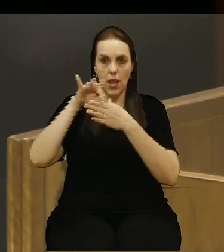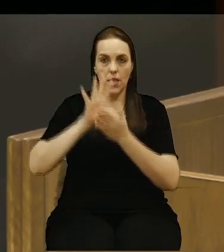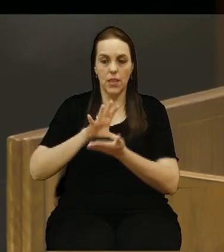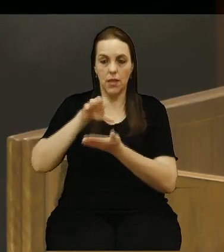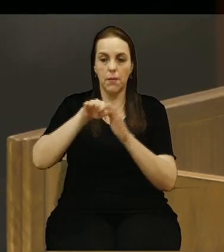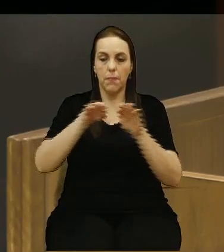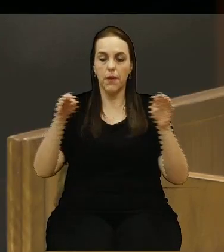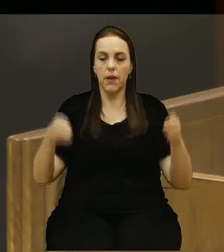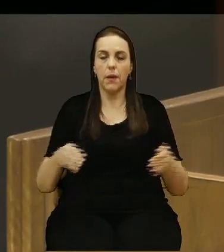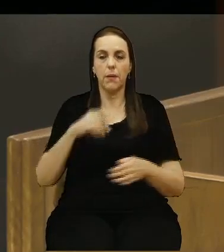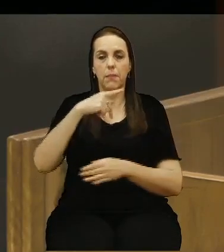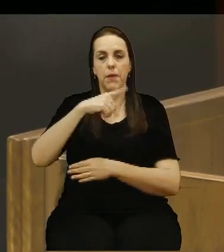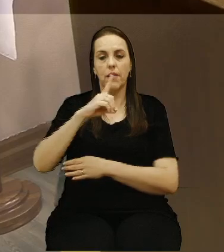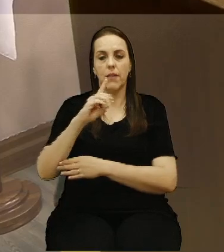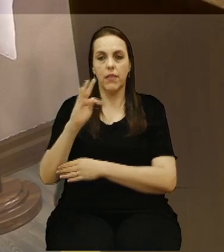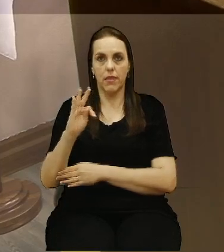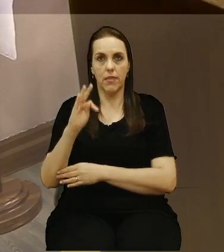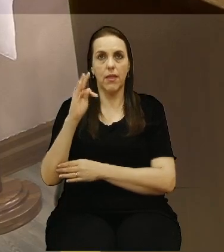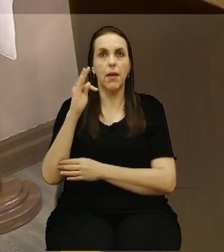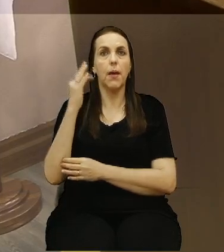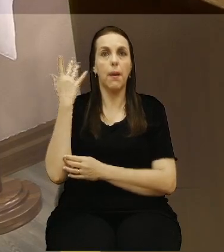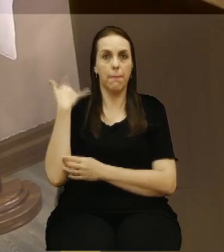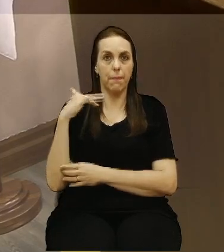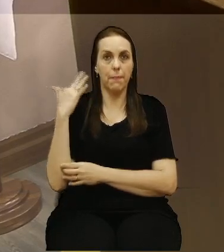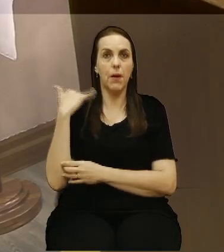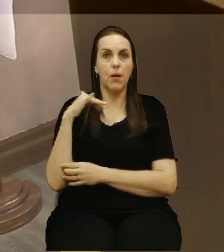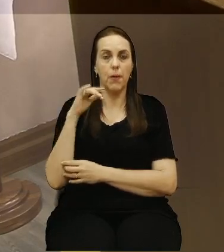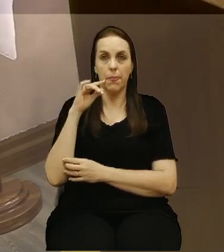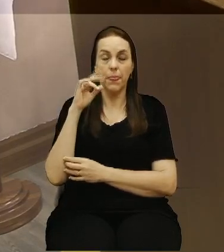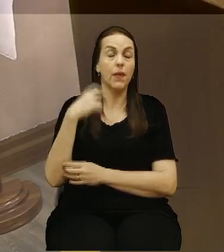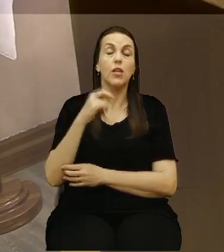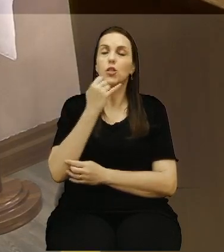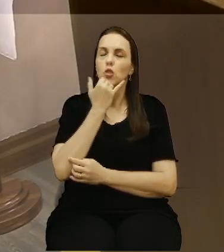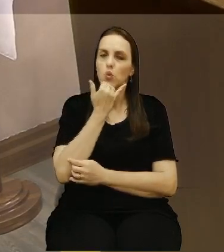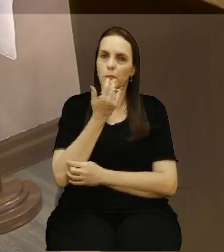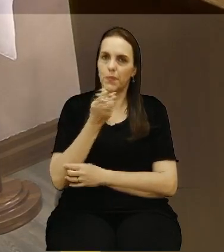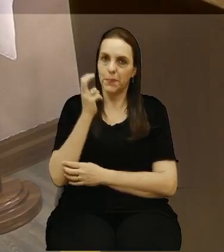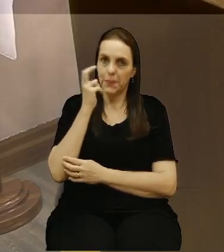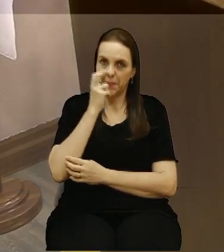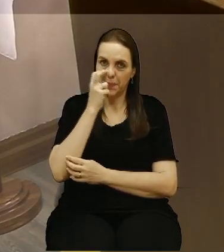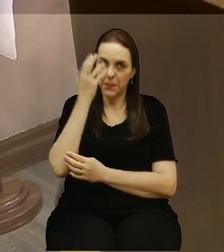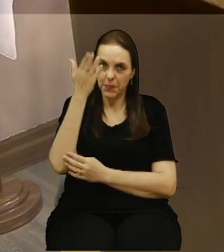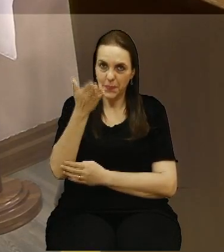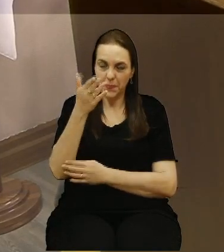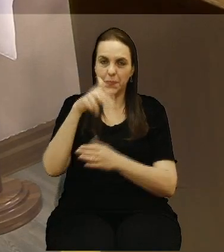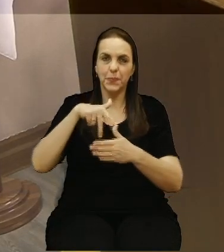vereadora Andressa Malman, da tribuna. Obrigada, excelência. Seguindo, então,